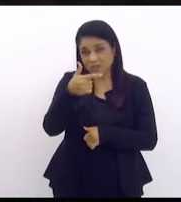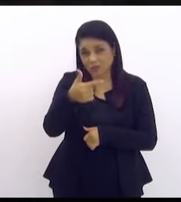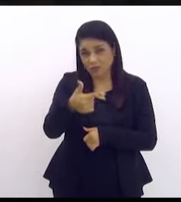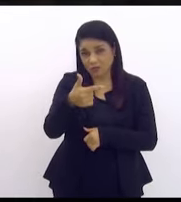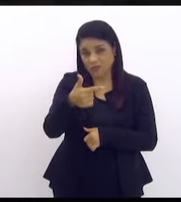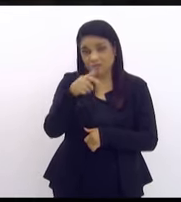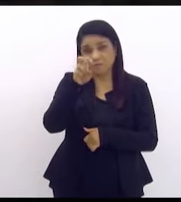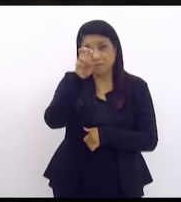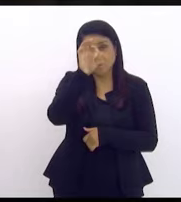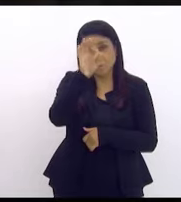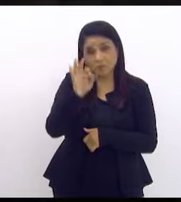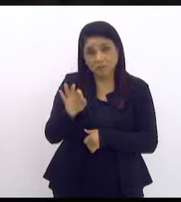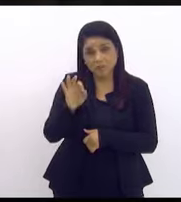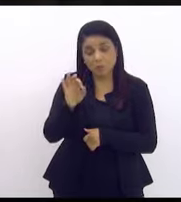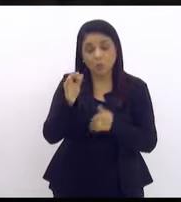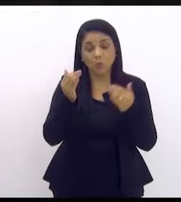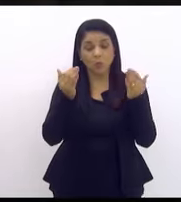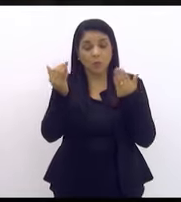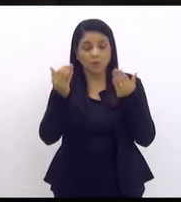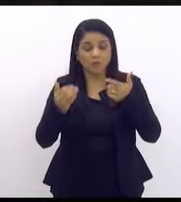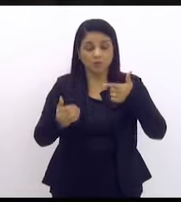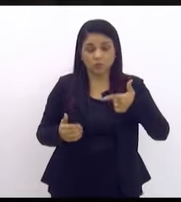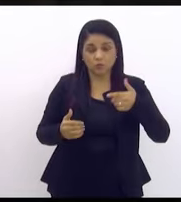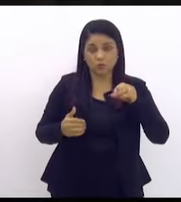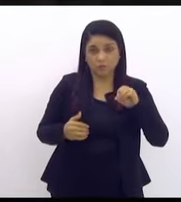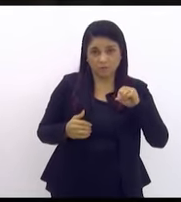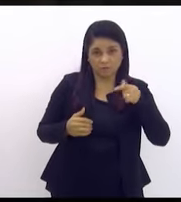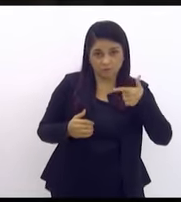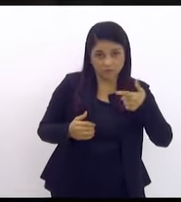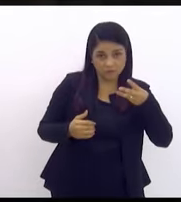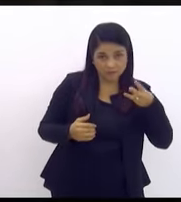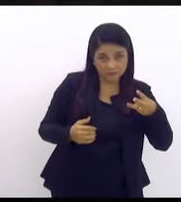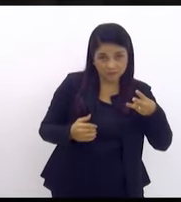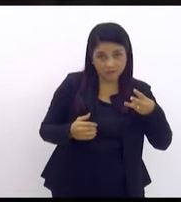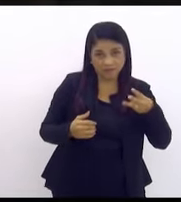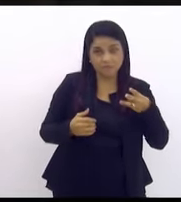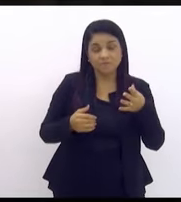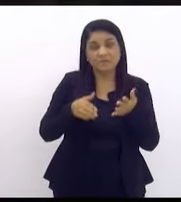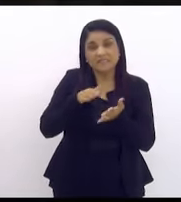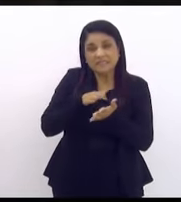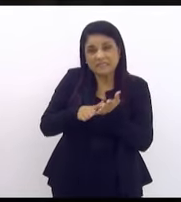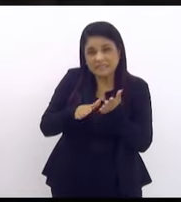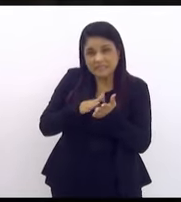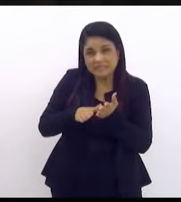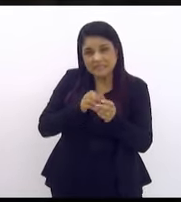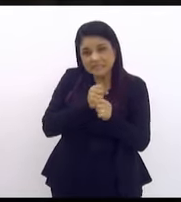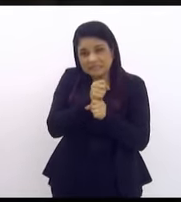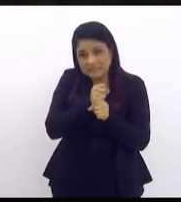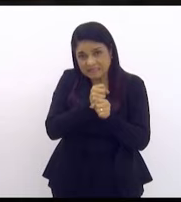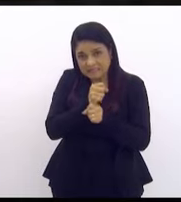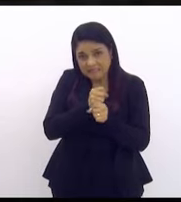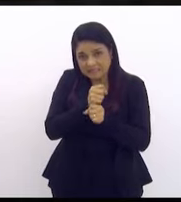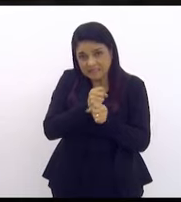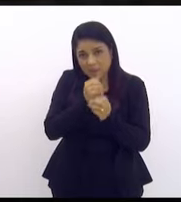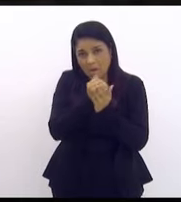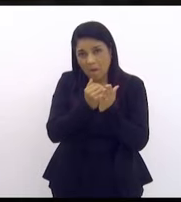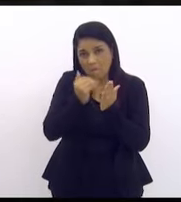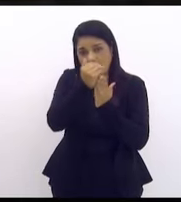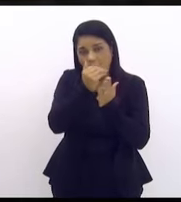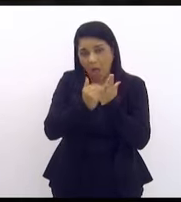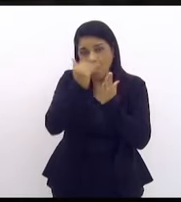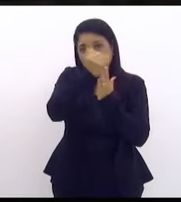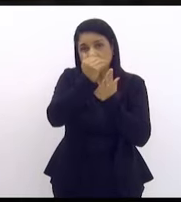252% comparado com 2023. Esse dispêndio anual aumenta cada